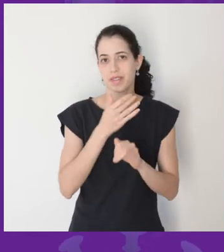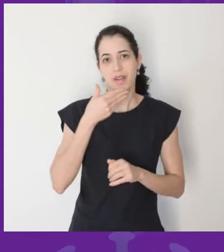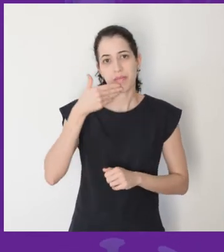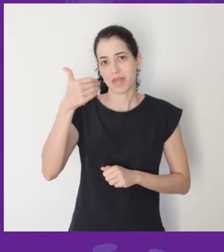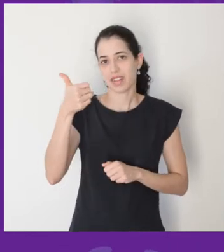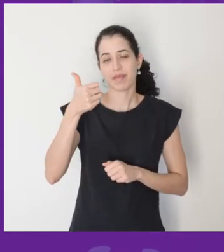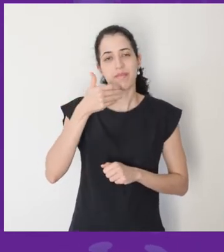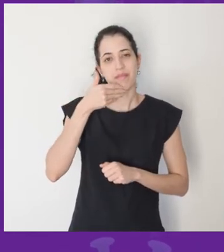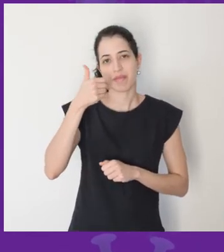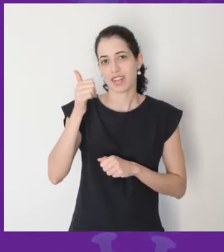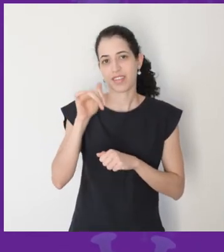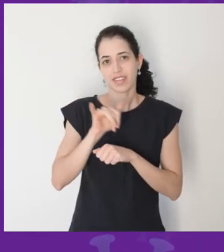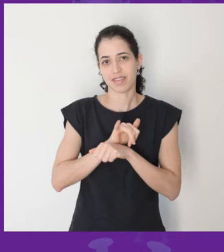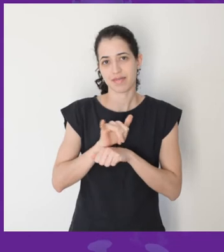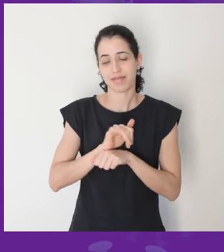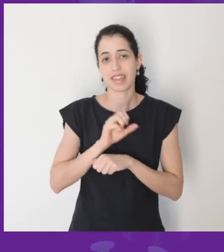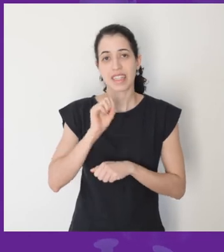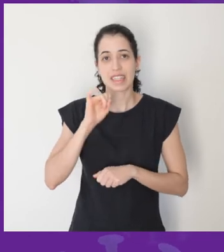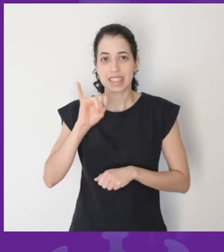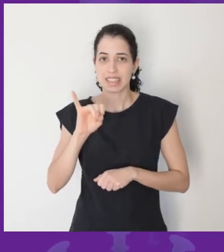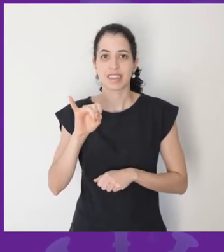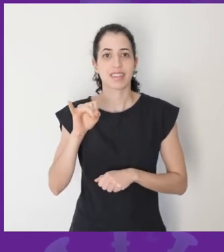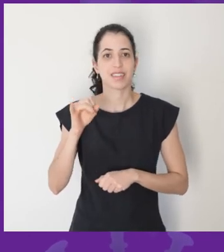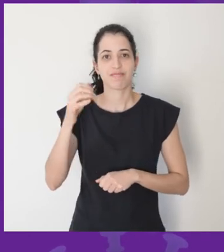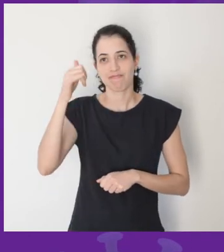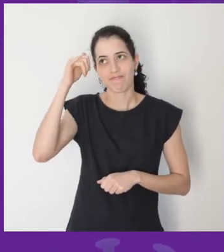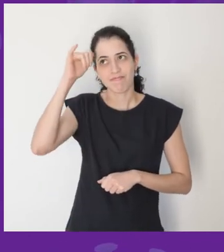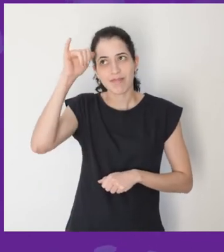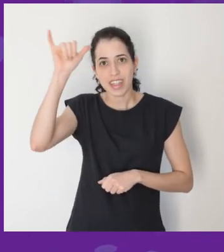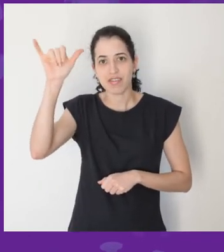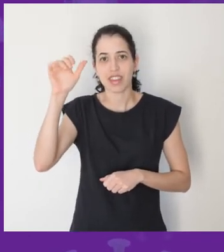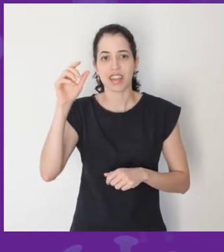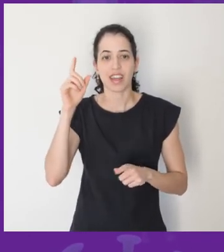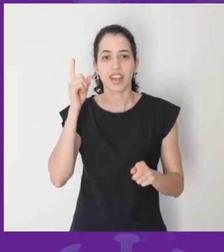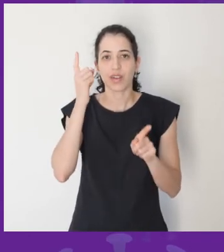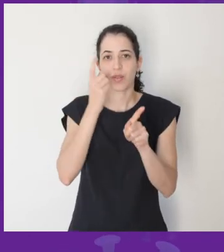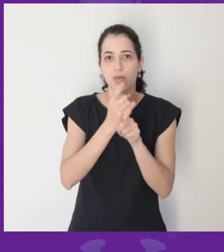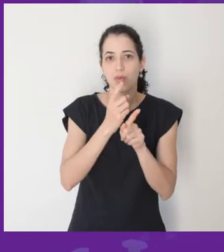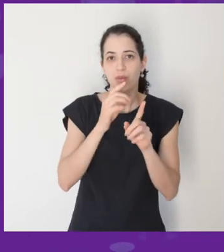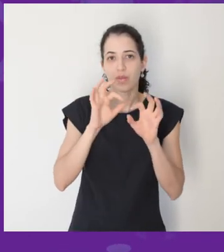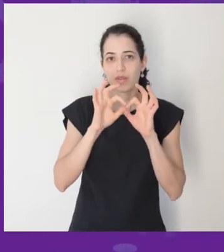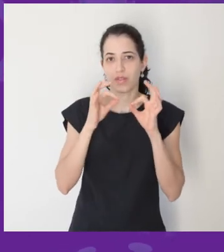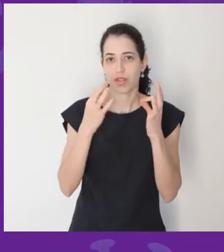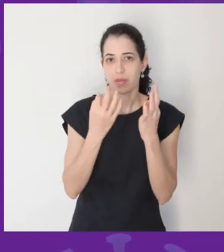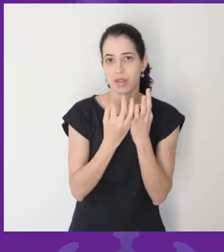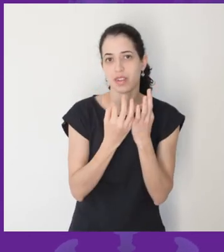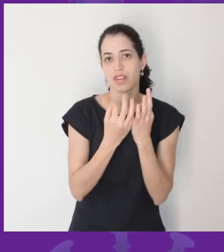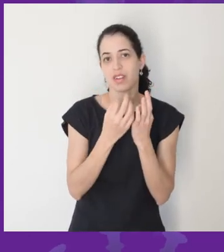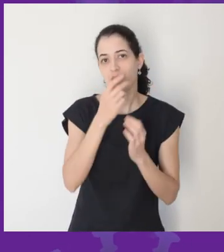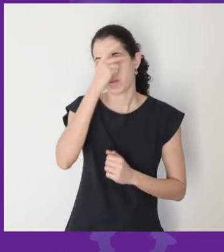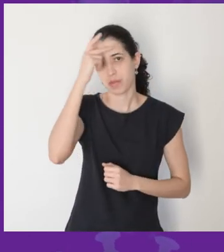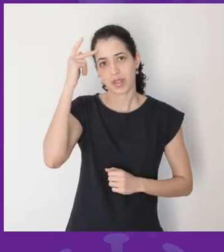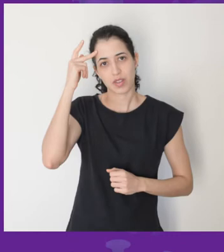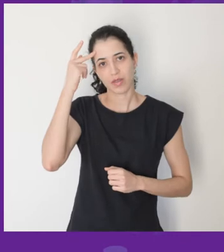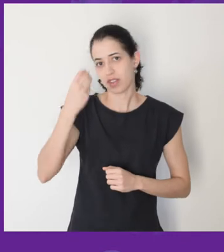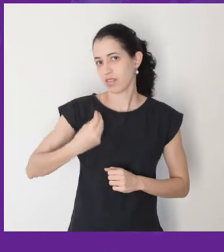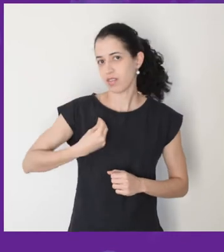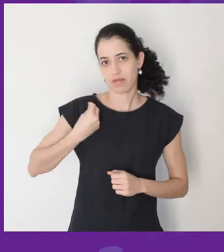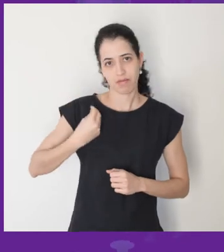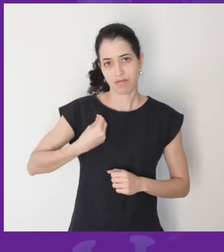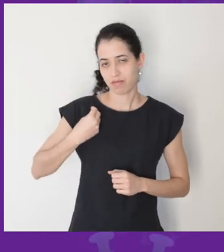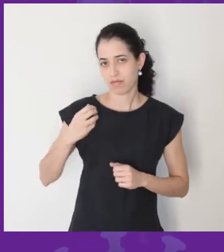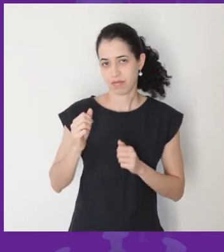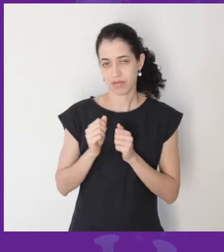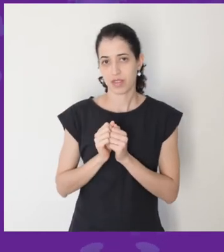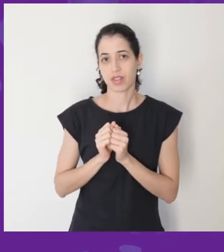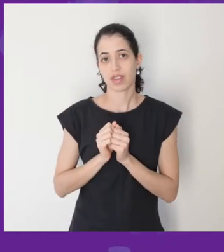estratégia agora em última hipótese não sendo possível evitar algum encontro familiar é de quem não mora junto